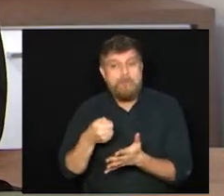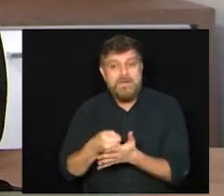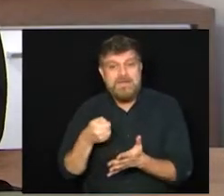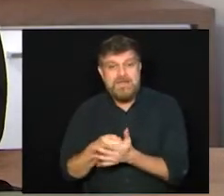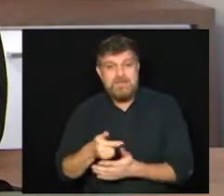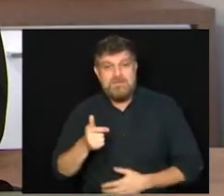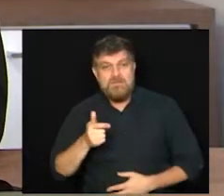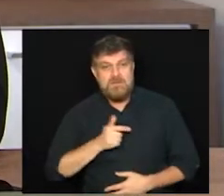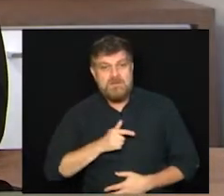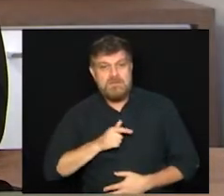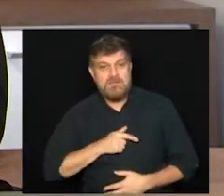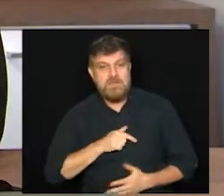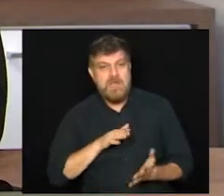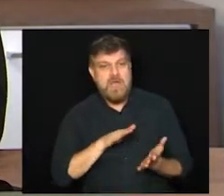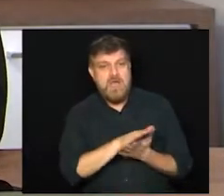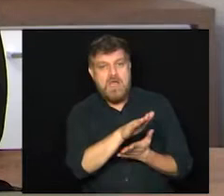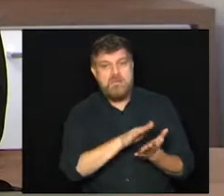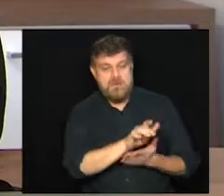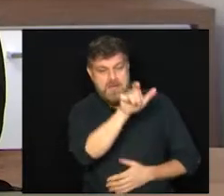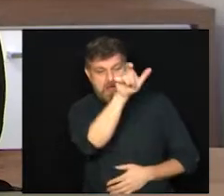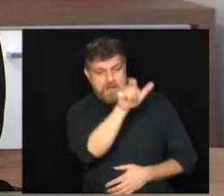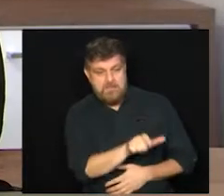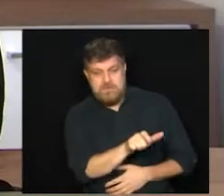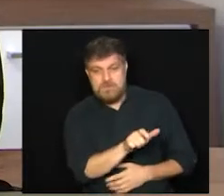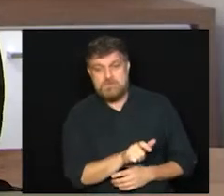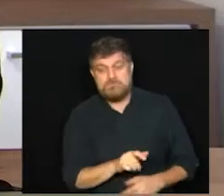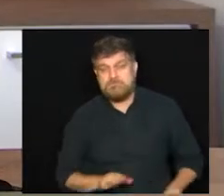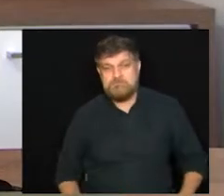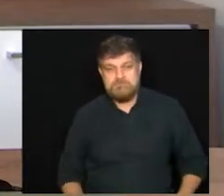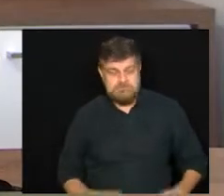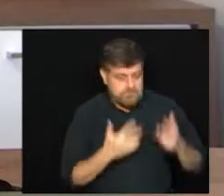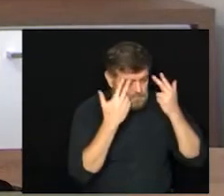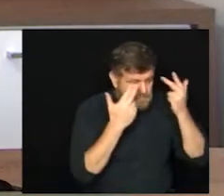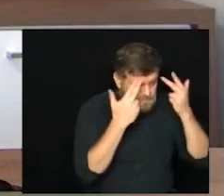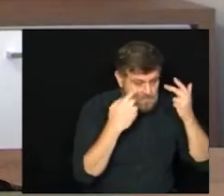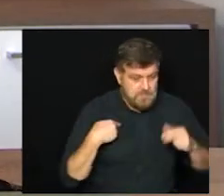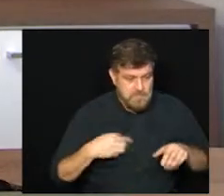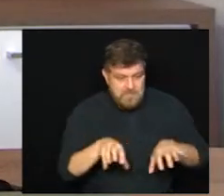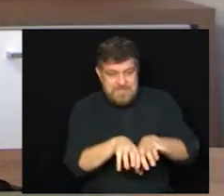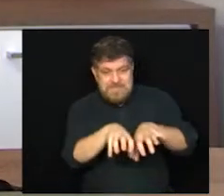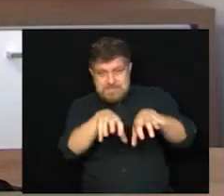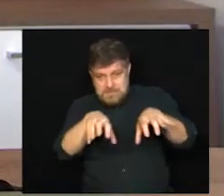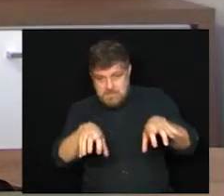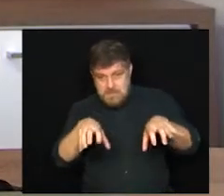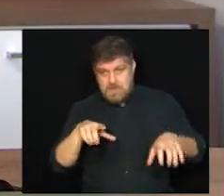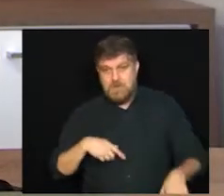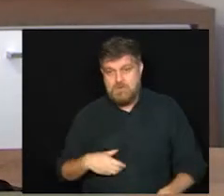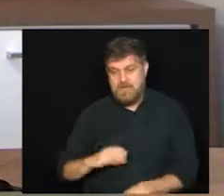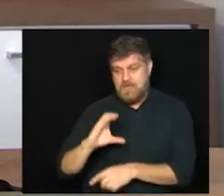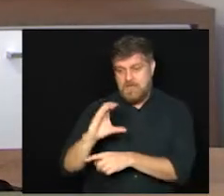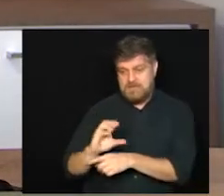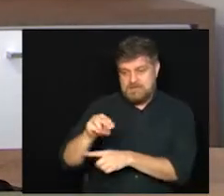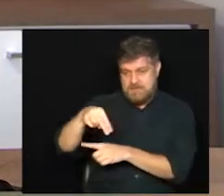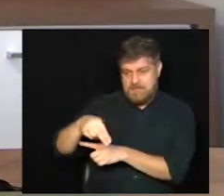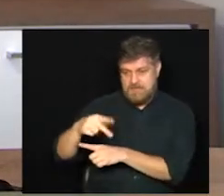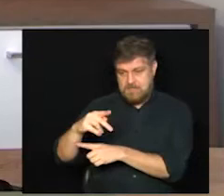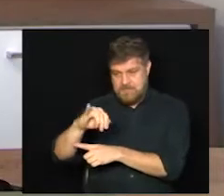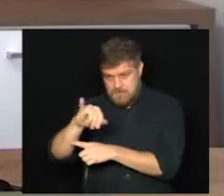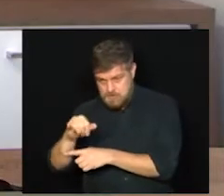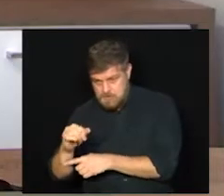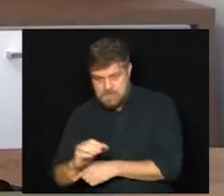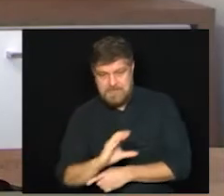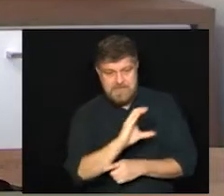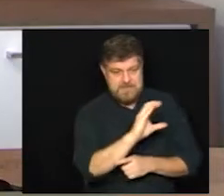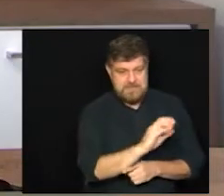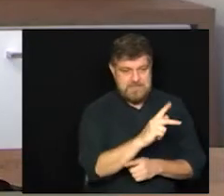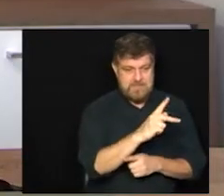entregar a declaração de imposto de renda da pessoa física. A gente tem que separar, né, o que é o CNPJ e o que é o CPF, né,